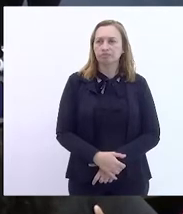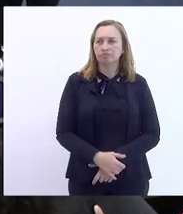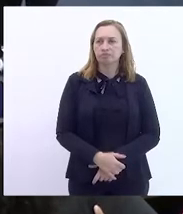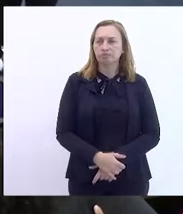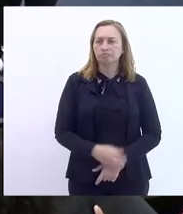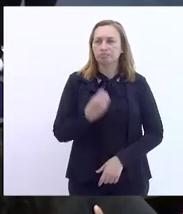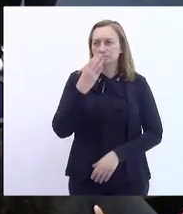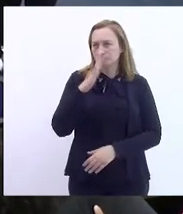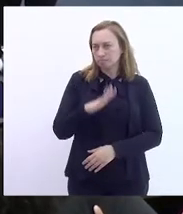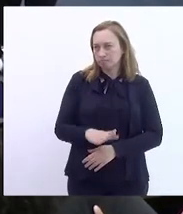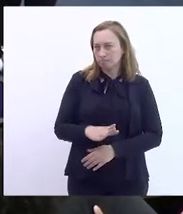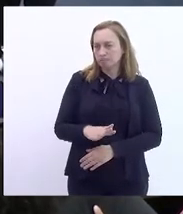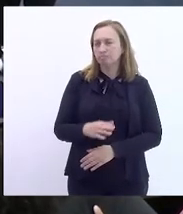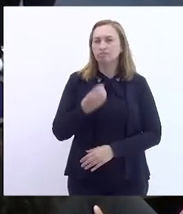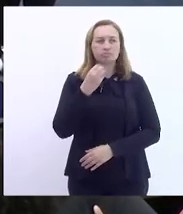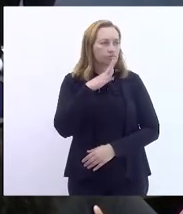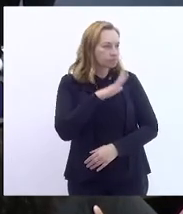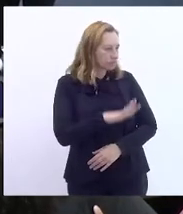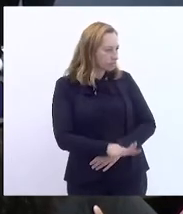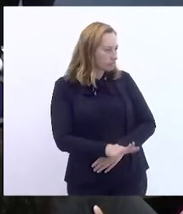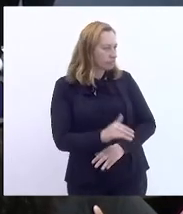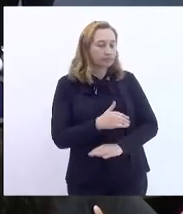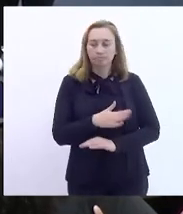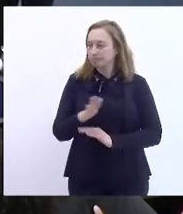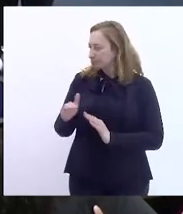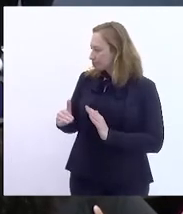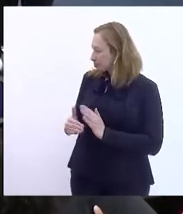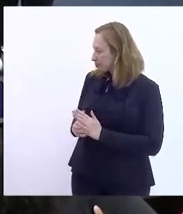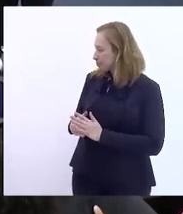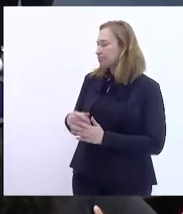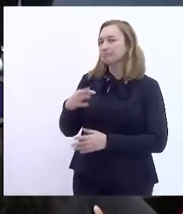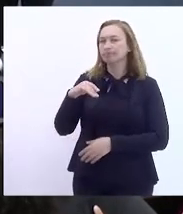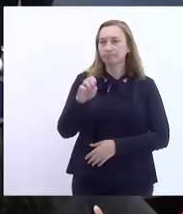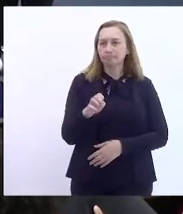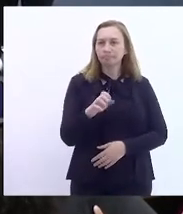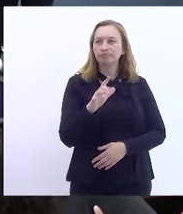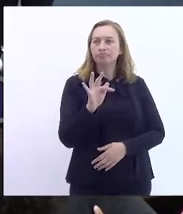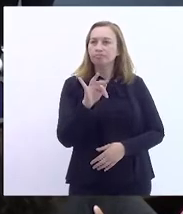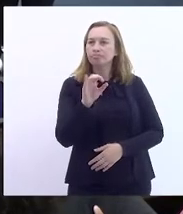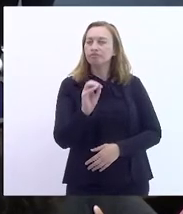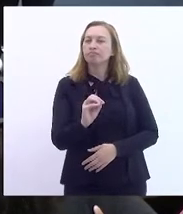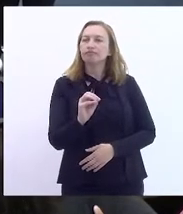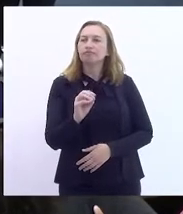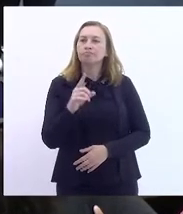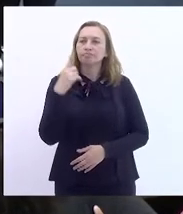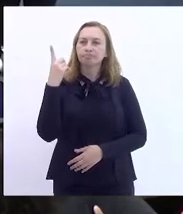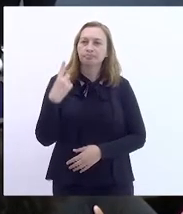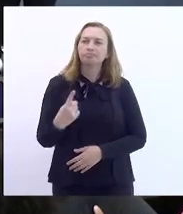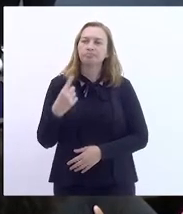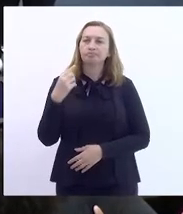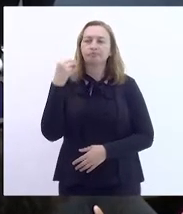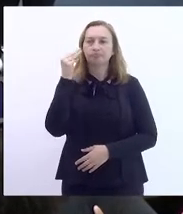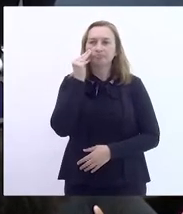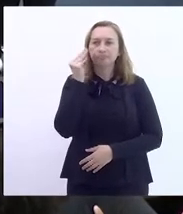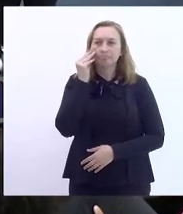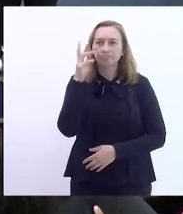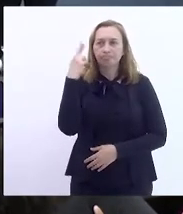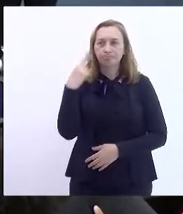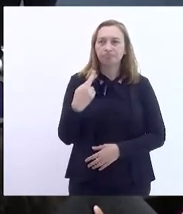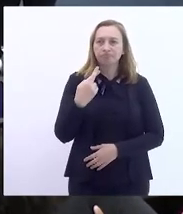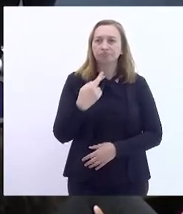Oi gente boa tarde já todos Guilherme Fábio Dani Mônica